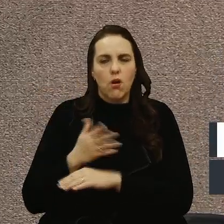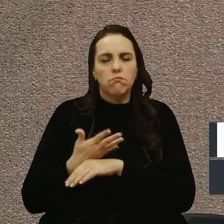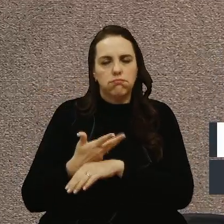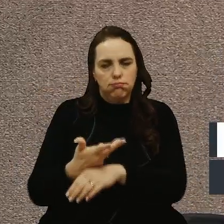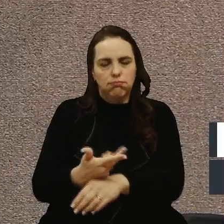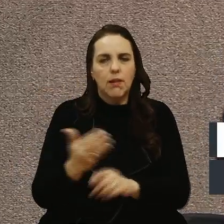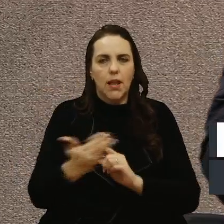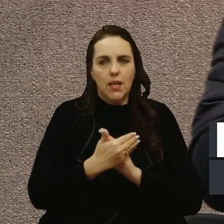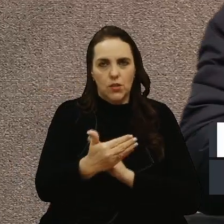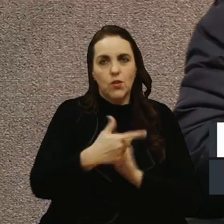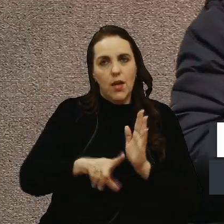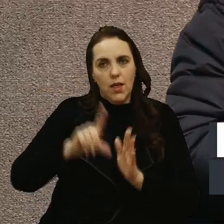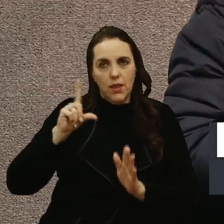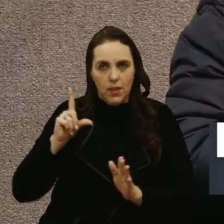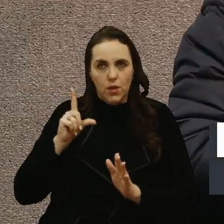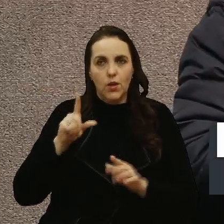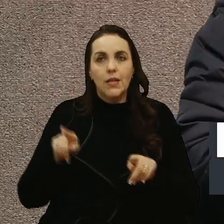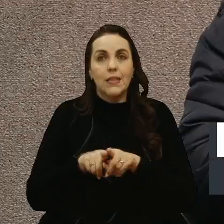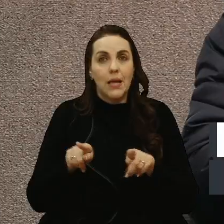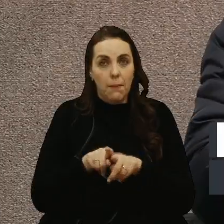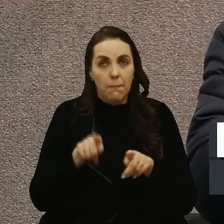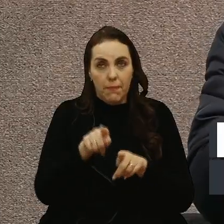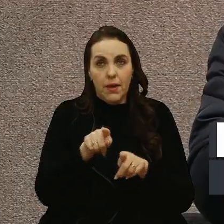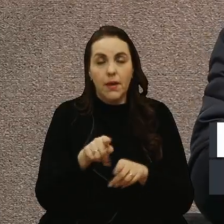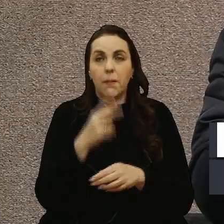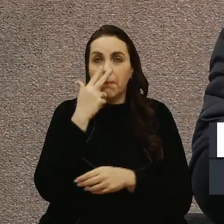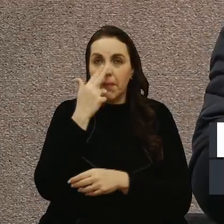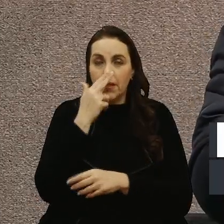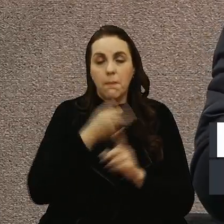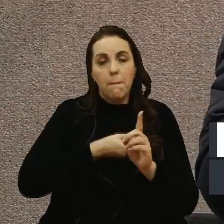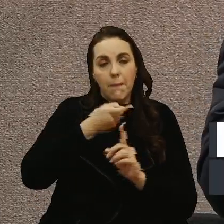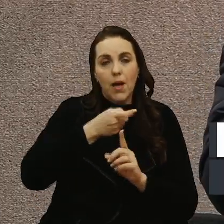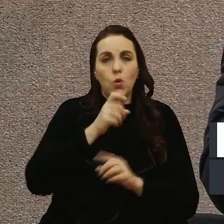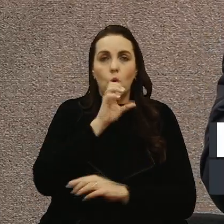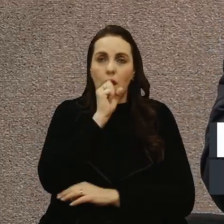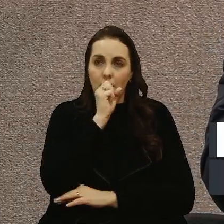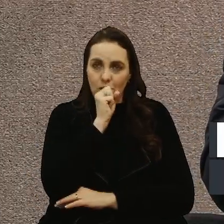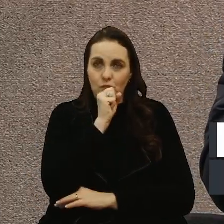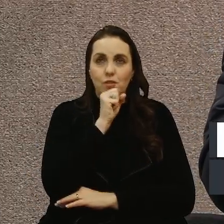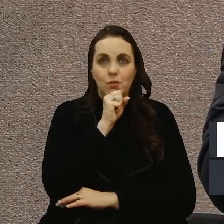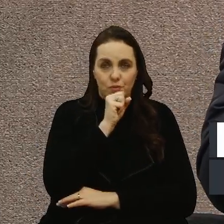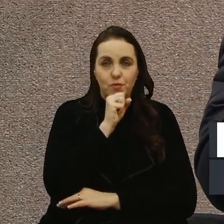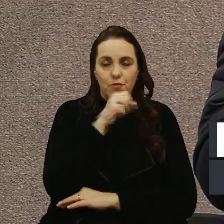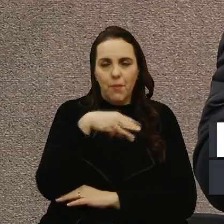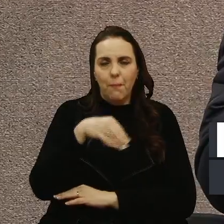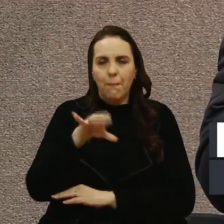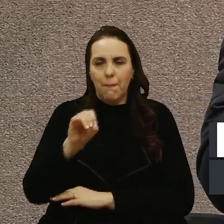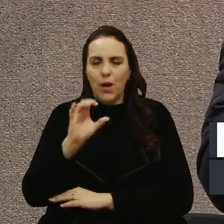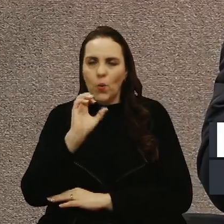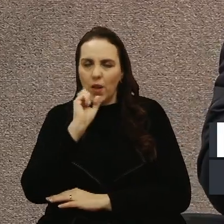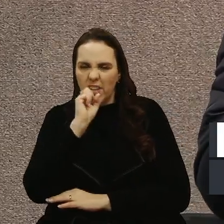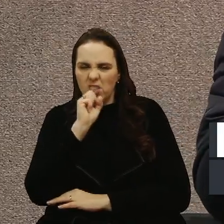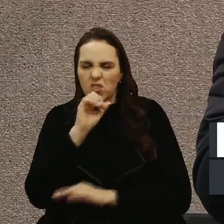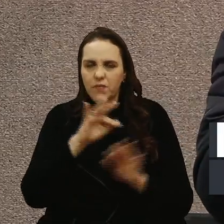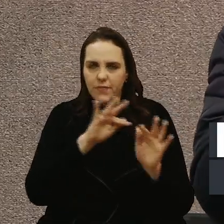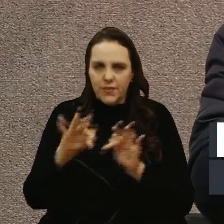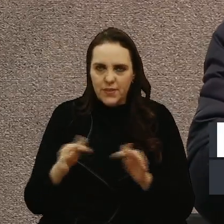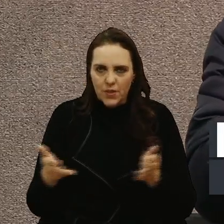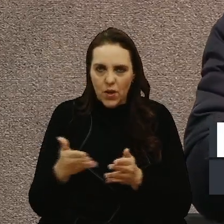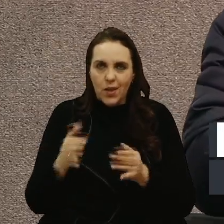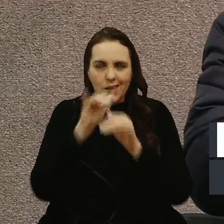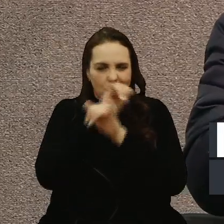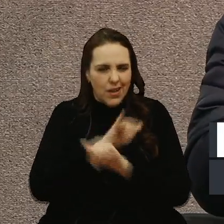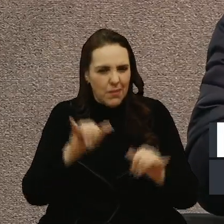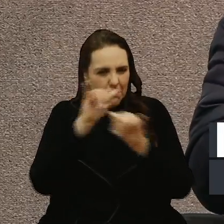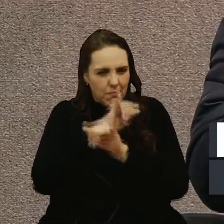legislaturas anteriores. Ao mesmo tempo, nós passamos aí pelo mês do maio laranja, finalizamos agora recentemente o mês de maio, mas a campanha, a